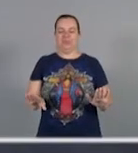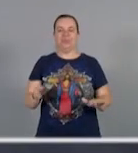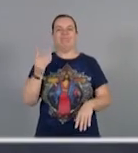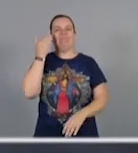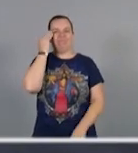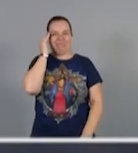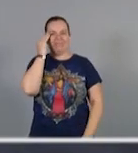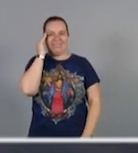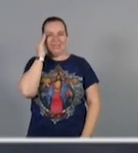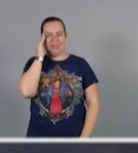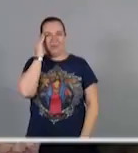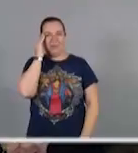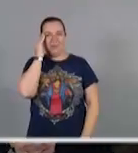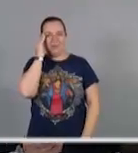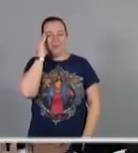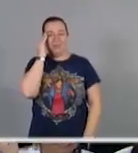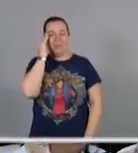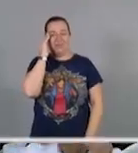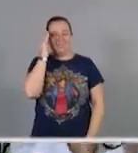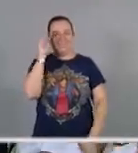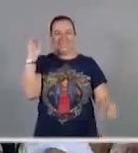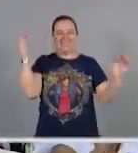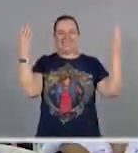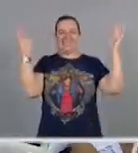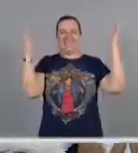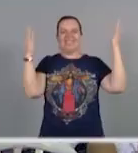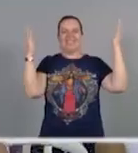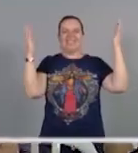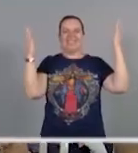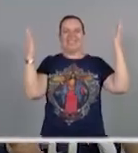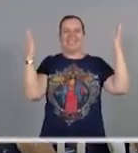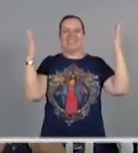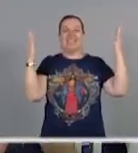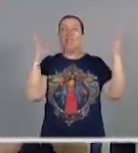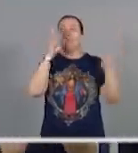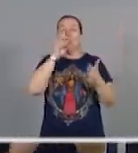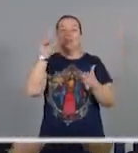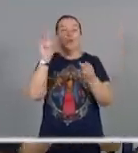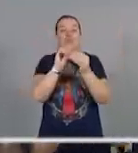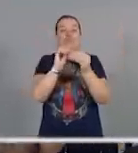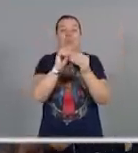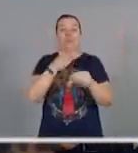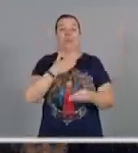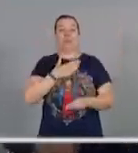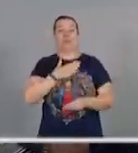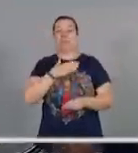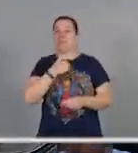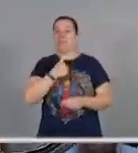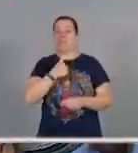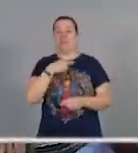Entendeu? É assim que Deus age comigo e com você.